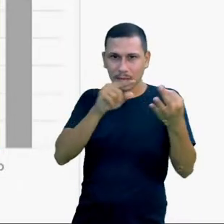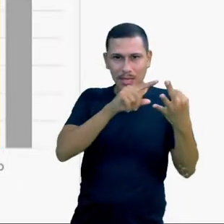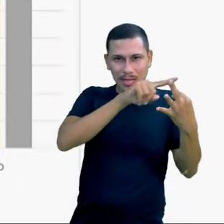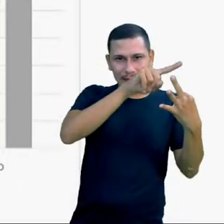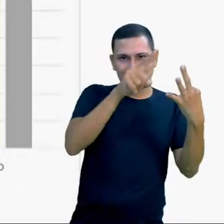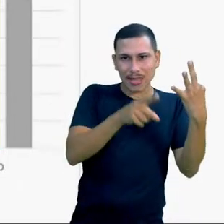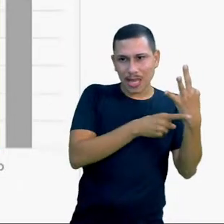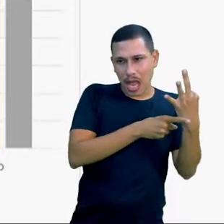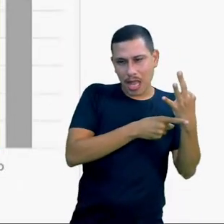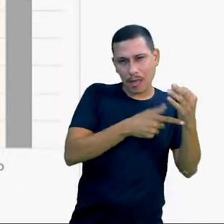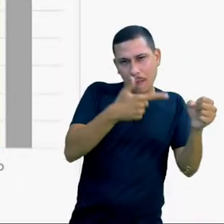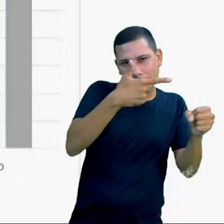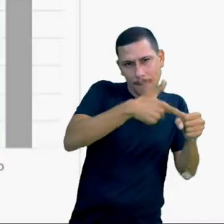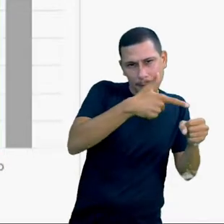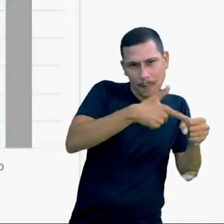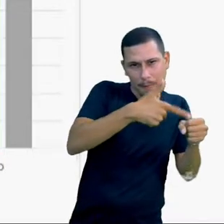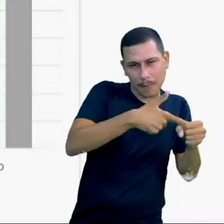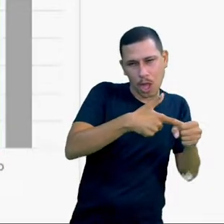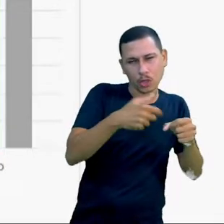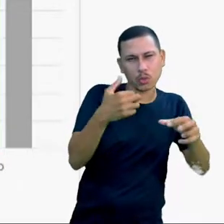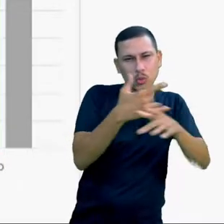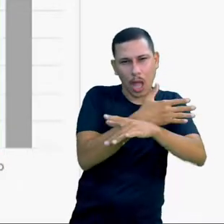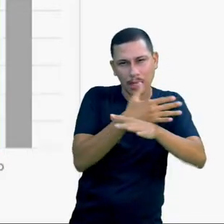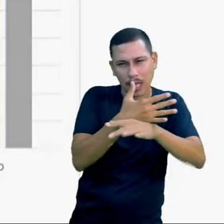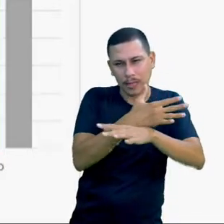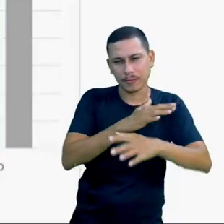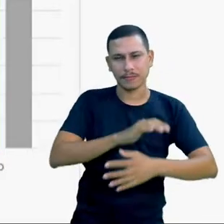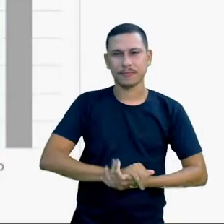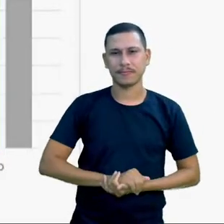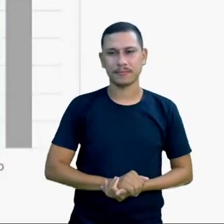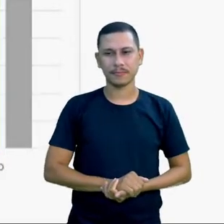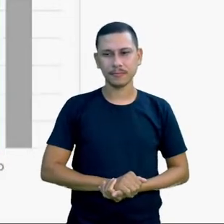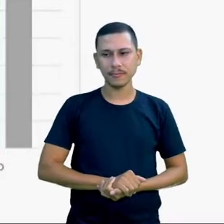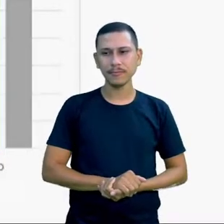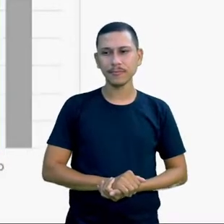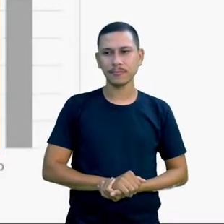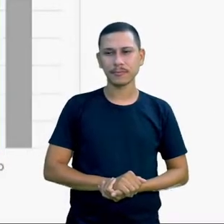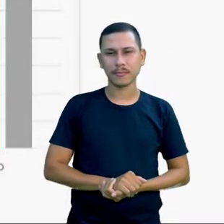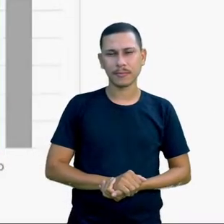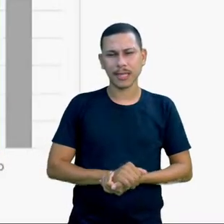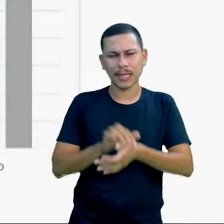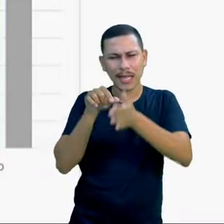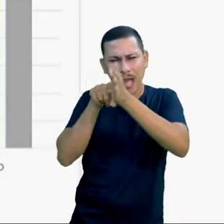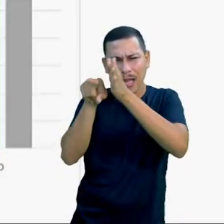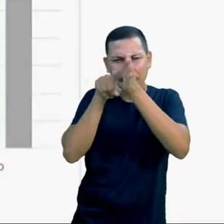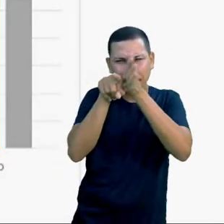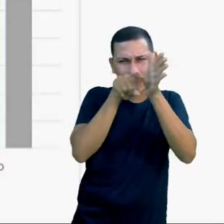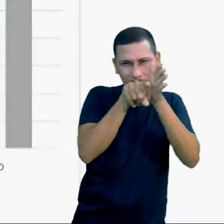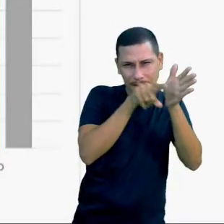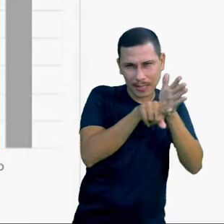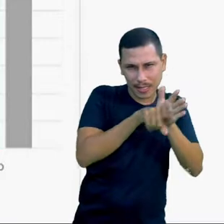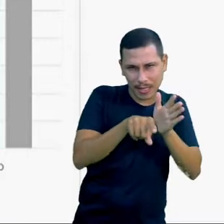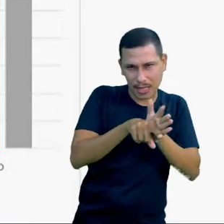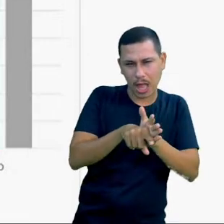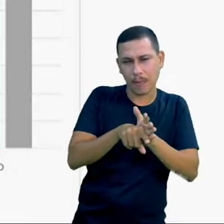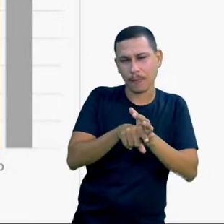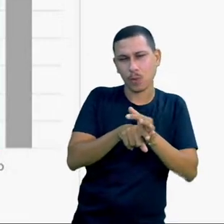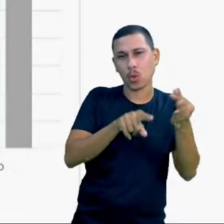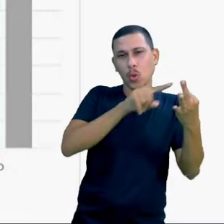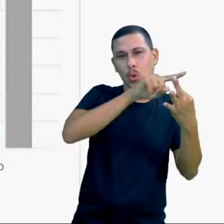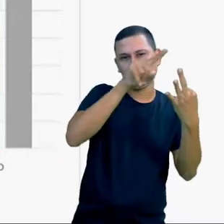da cidade de Zumpaíta. Vamos lá. Analisamos os seguintes